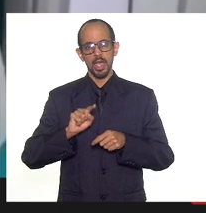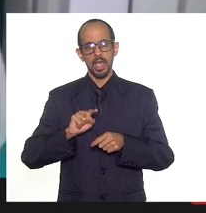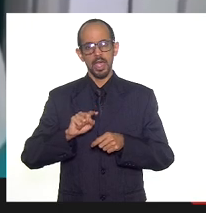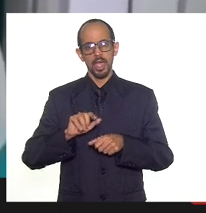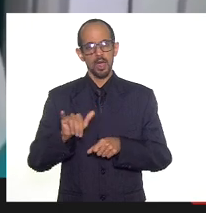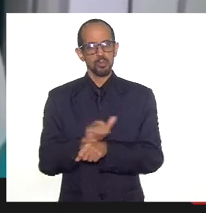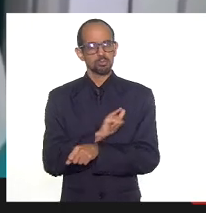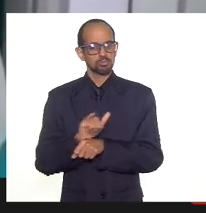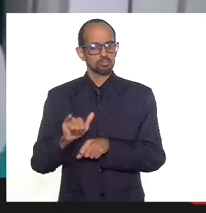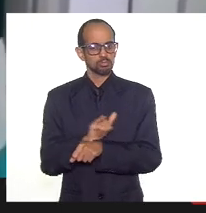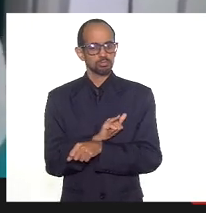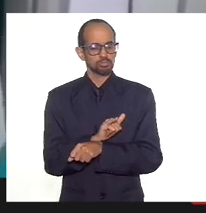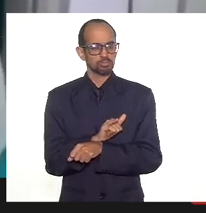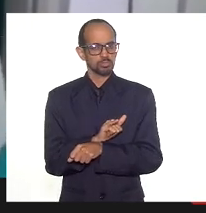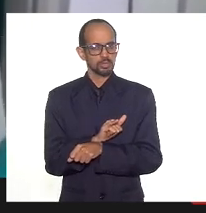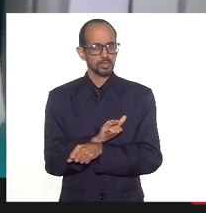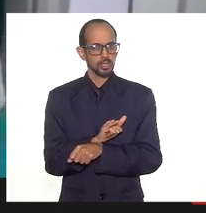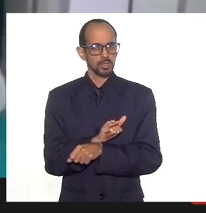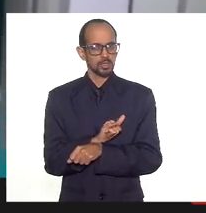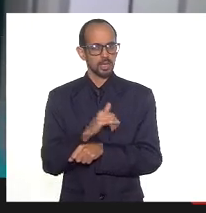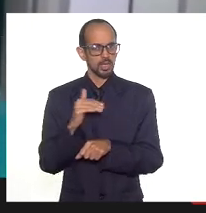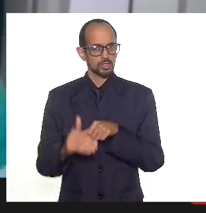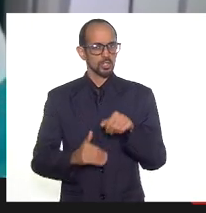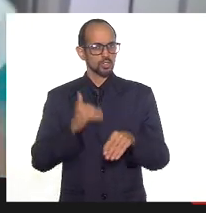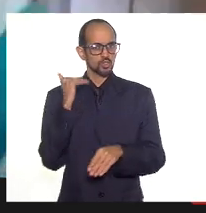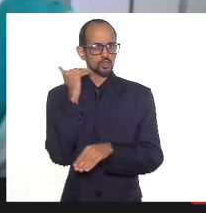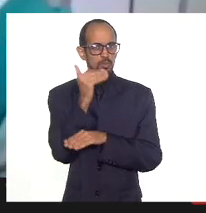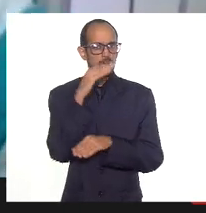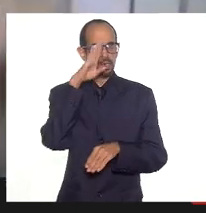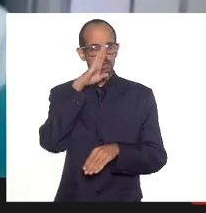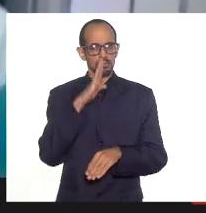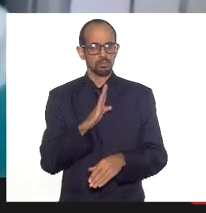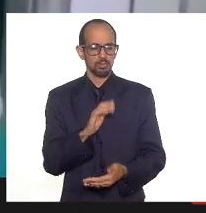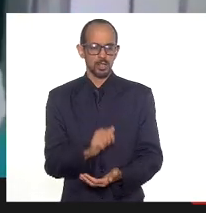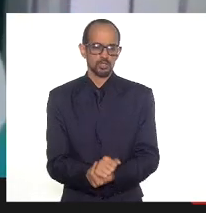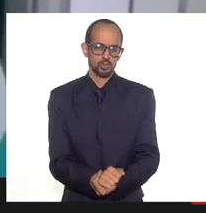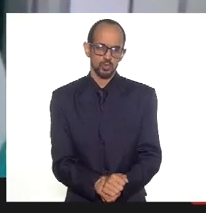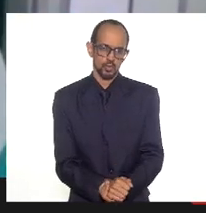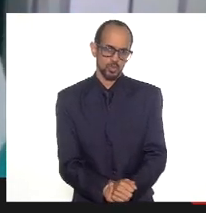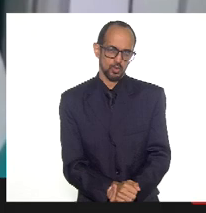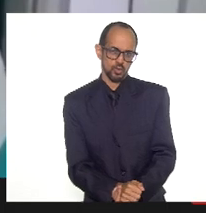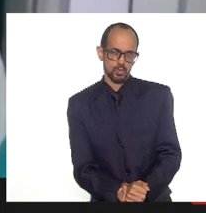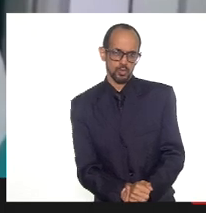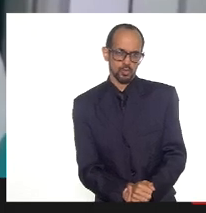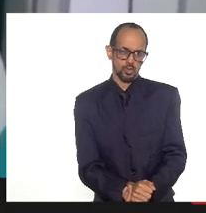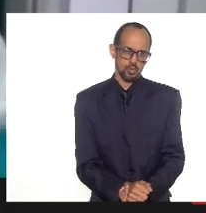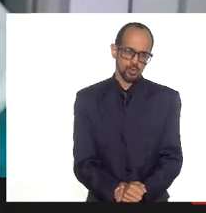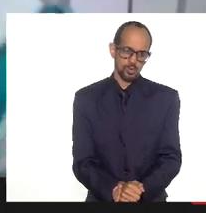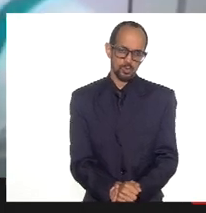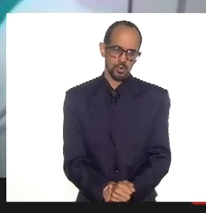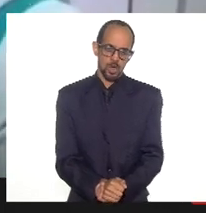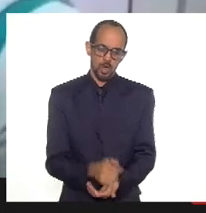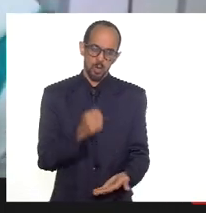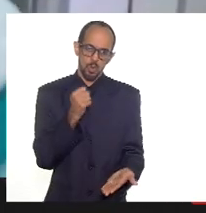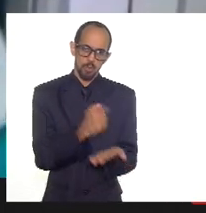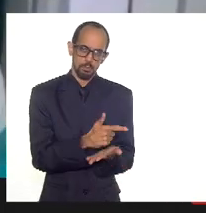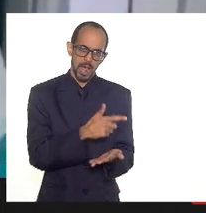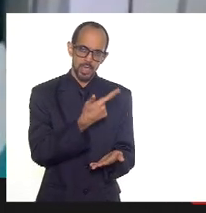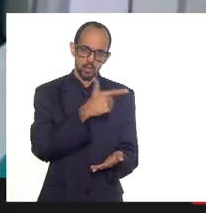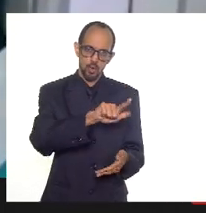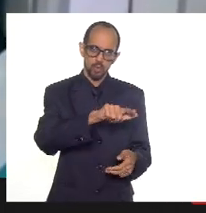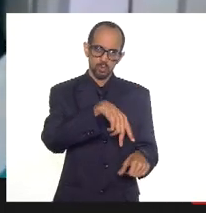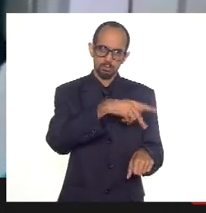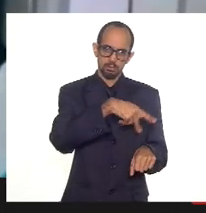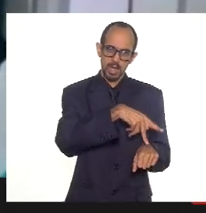de desenvolvimento econômico nacional soberano? Então, assim, comprar lá fora e desempregar muito aqui, comprar lá fora e